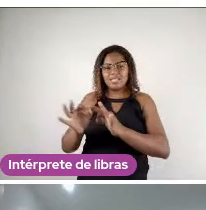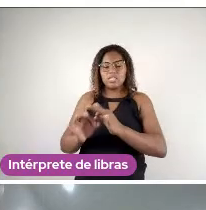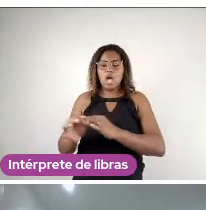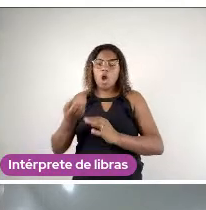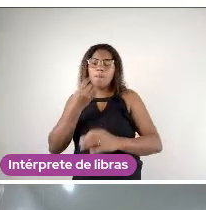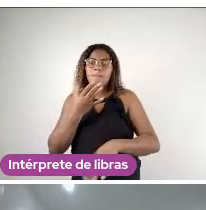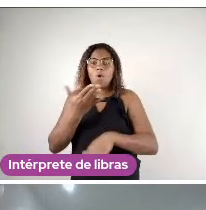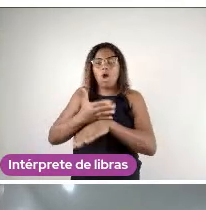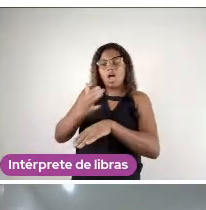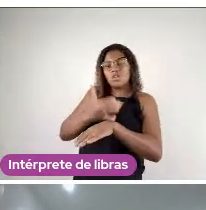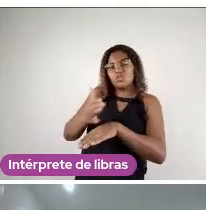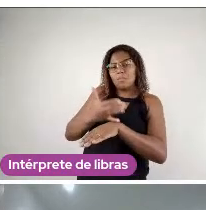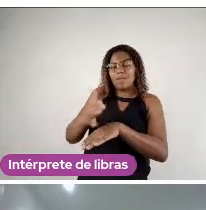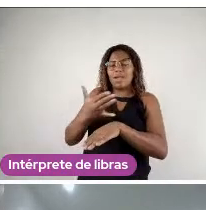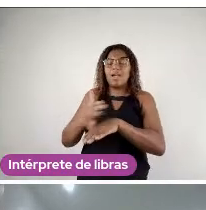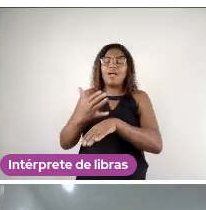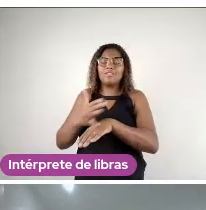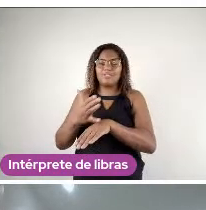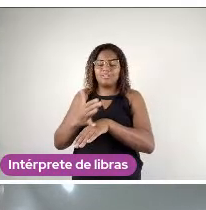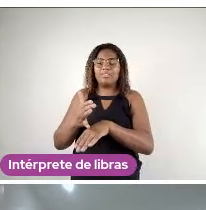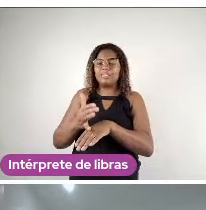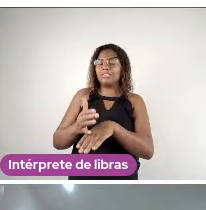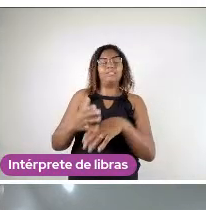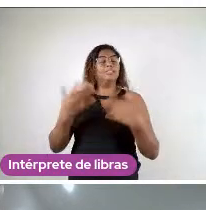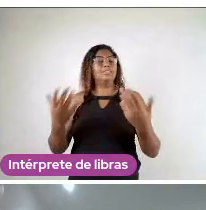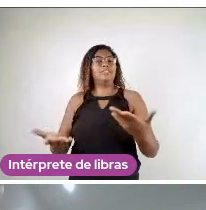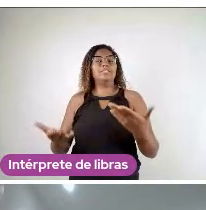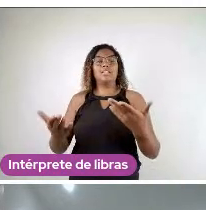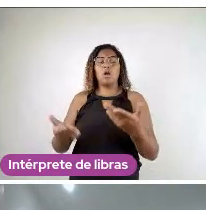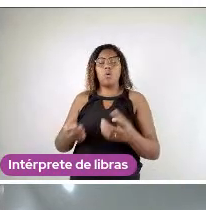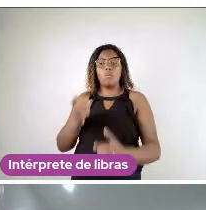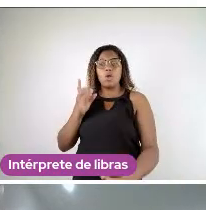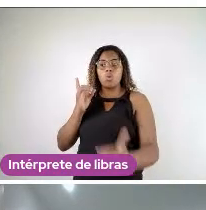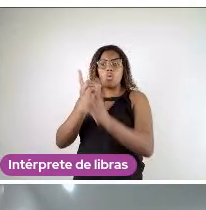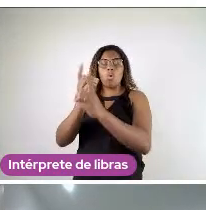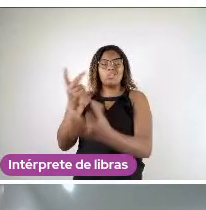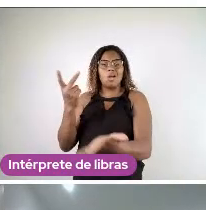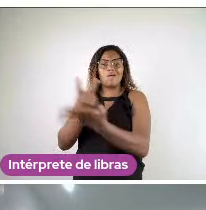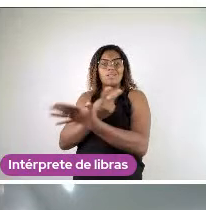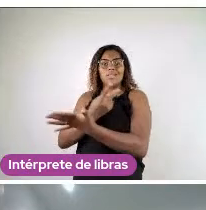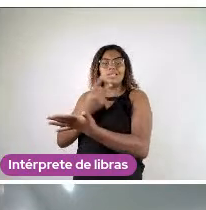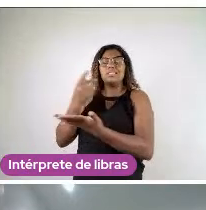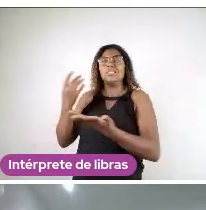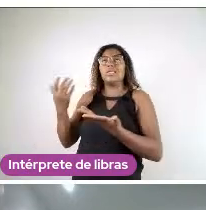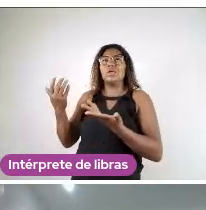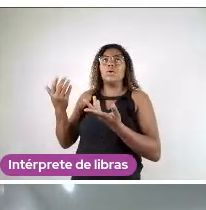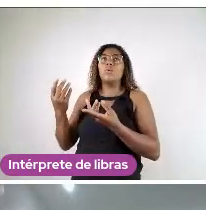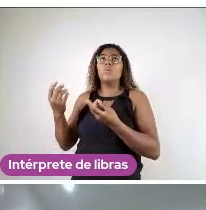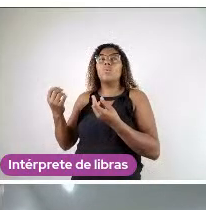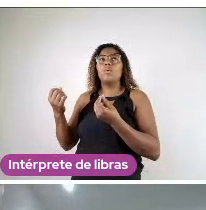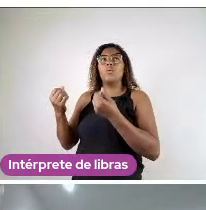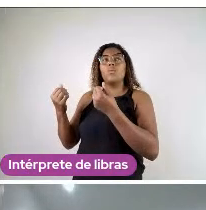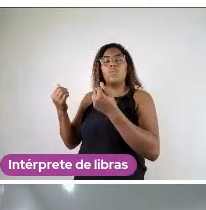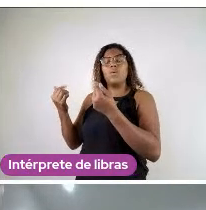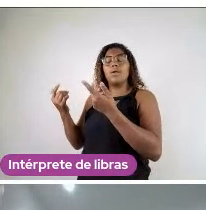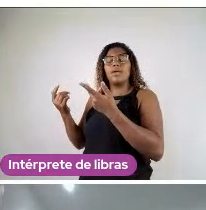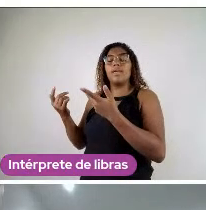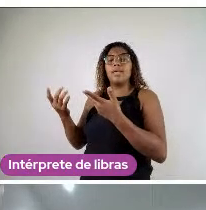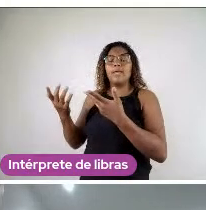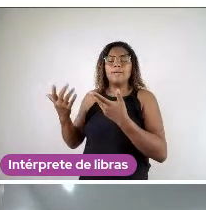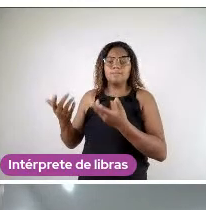de Cetáceos. Então, a partir do encontro que foi promovido, né,